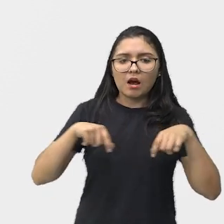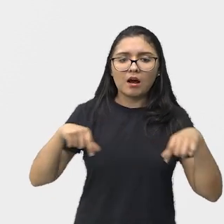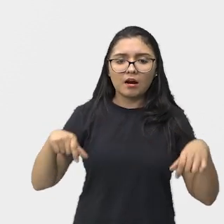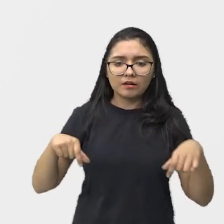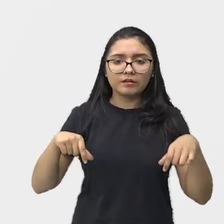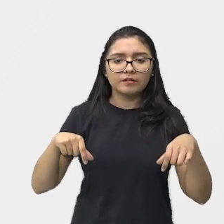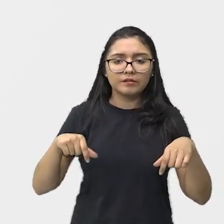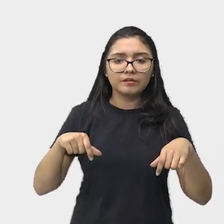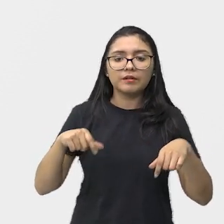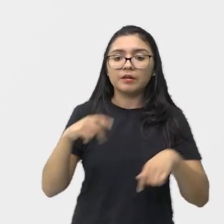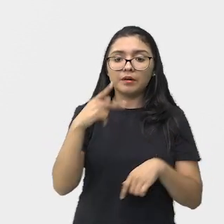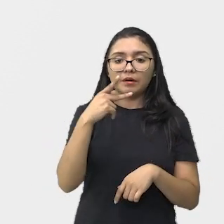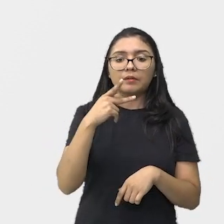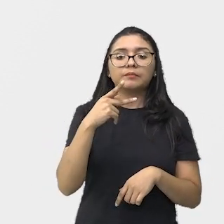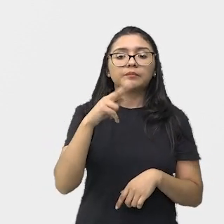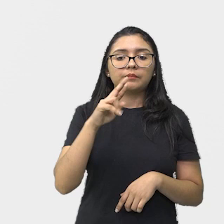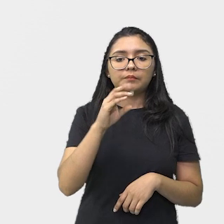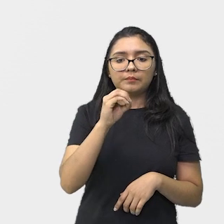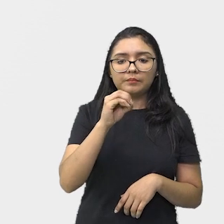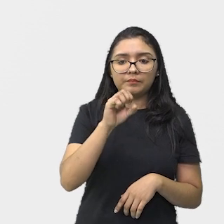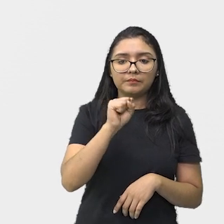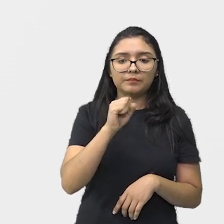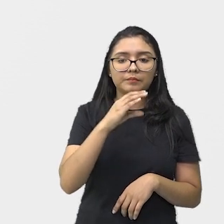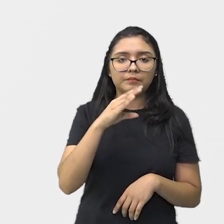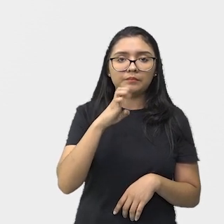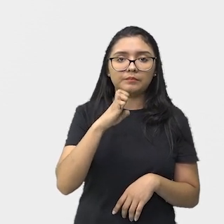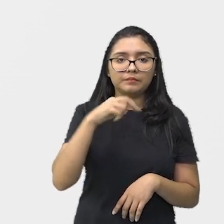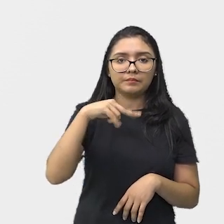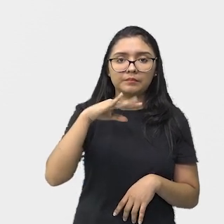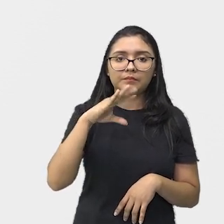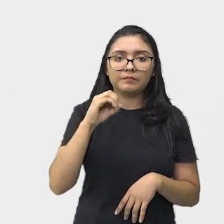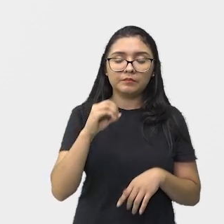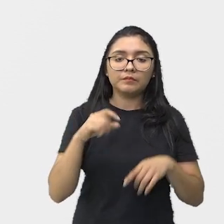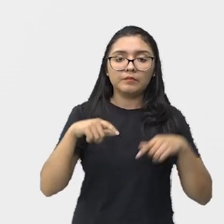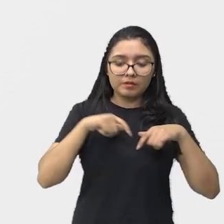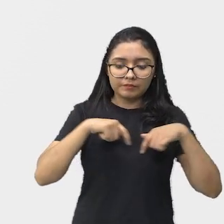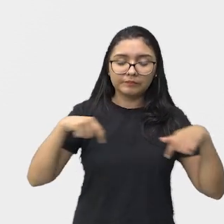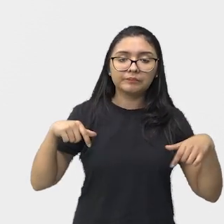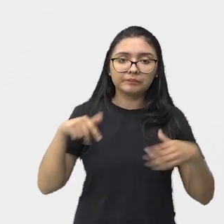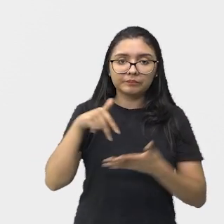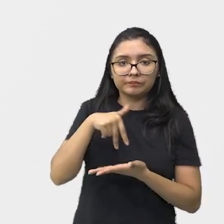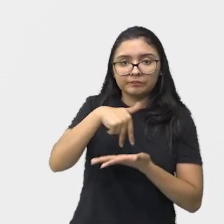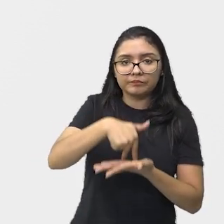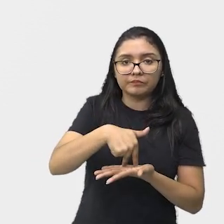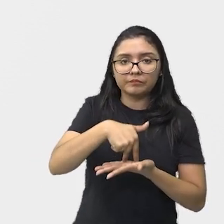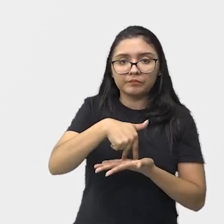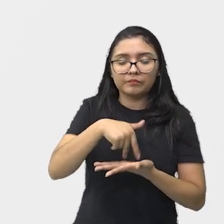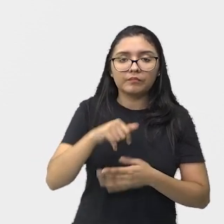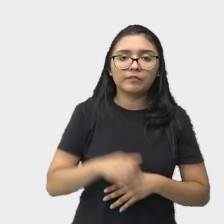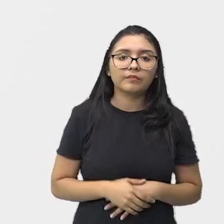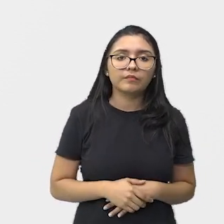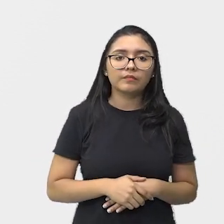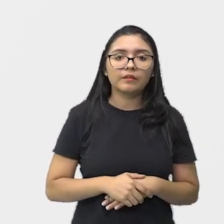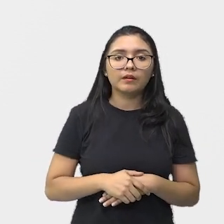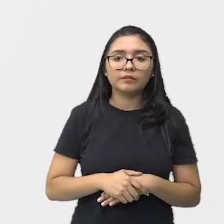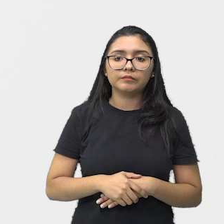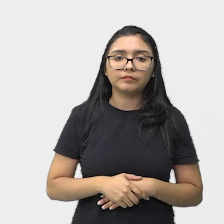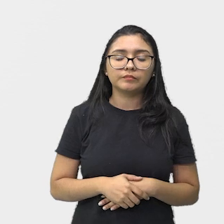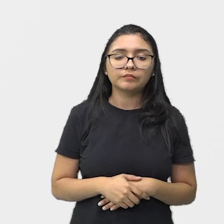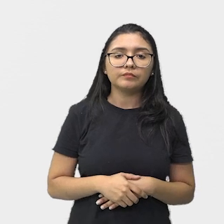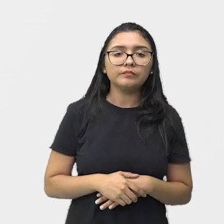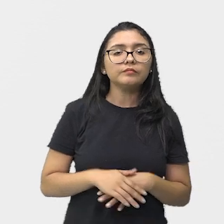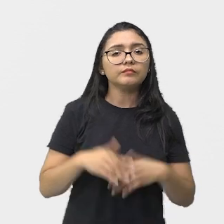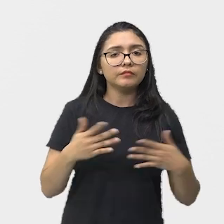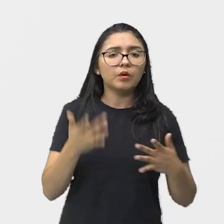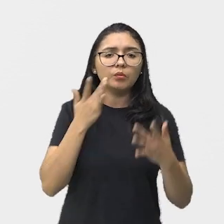mais tarde foram substituídos por bancos de pedra, tá? Então, continuando. Vamos lá?